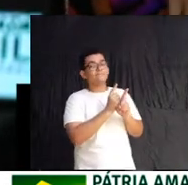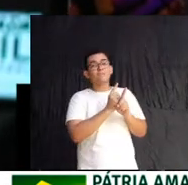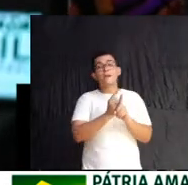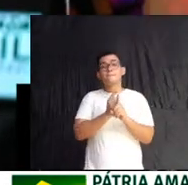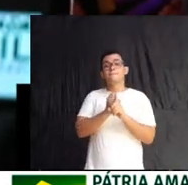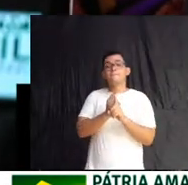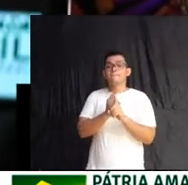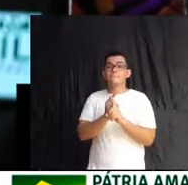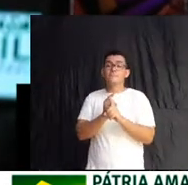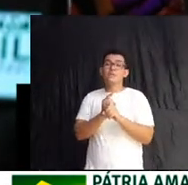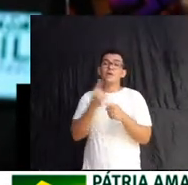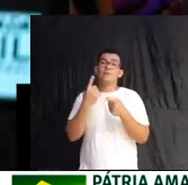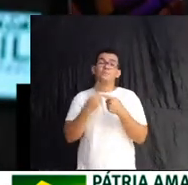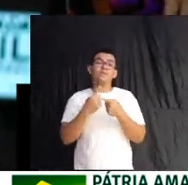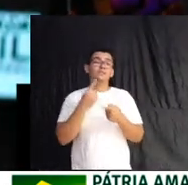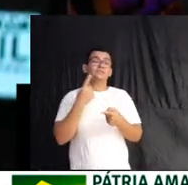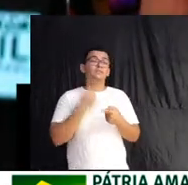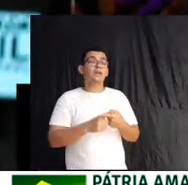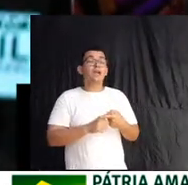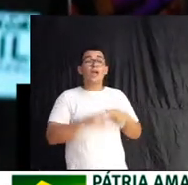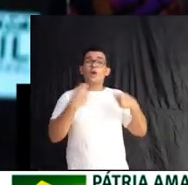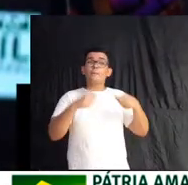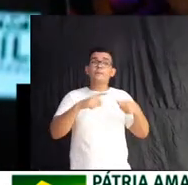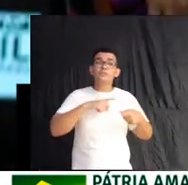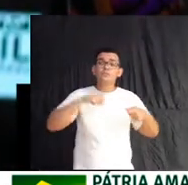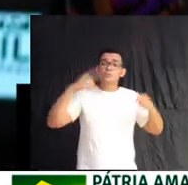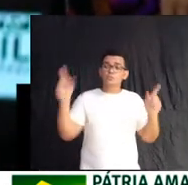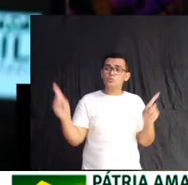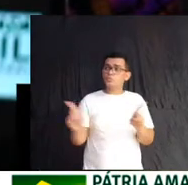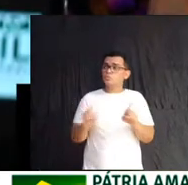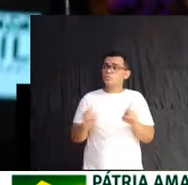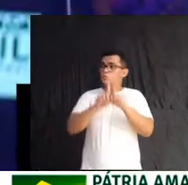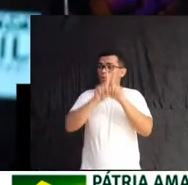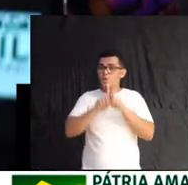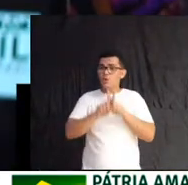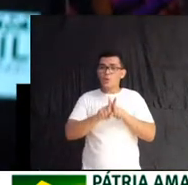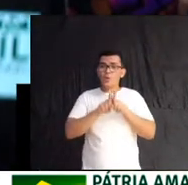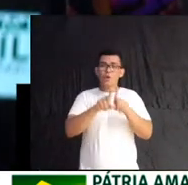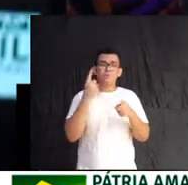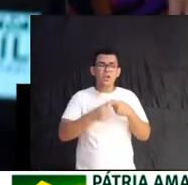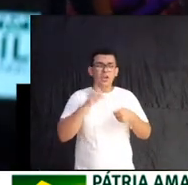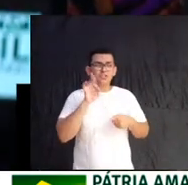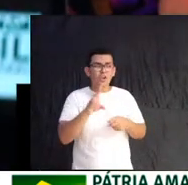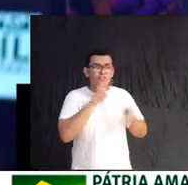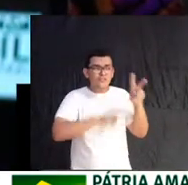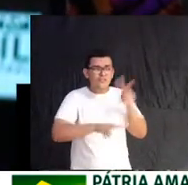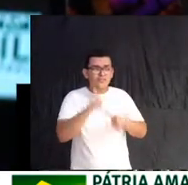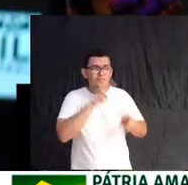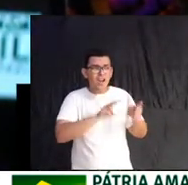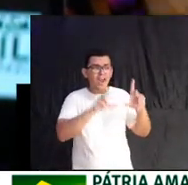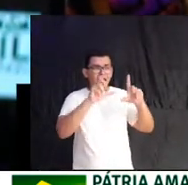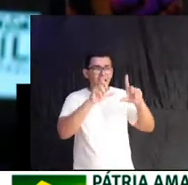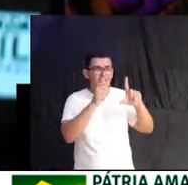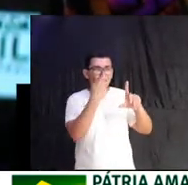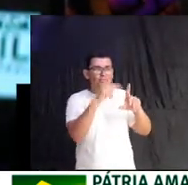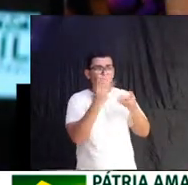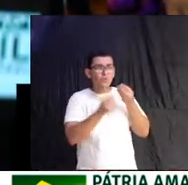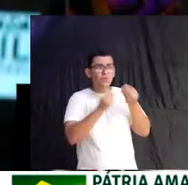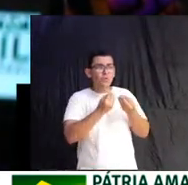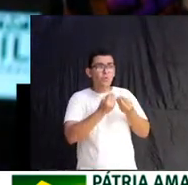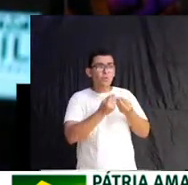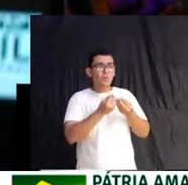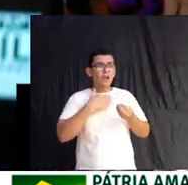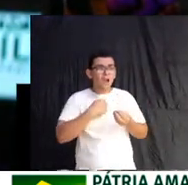fria desse celular. Só ver tua foto não vai me esquentar. Amar você de